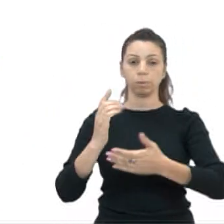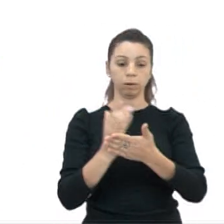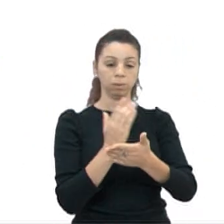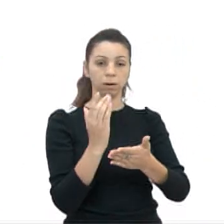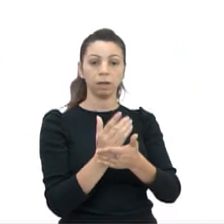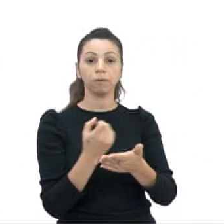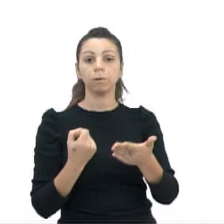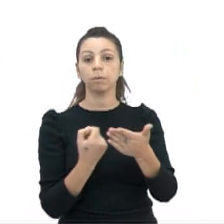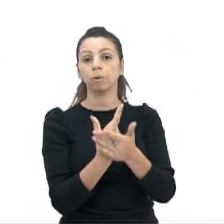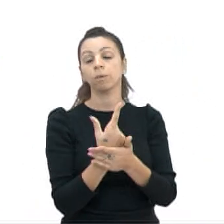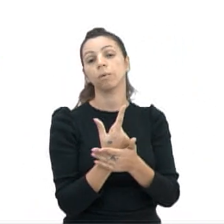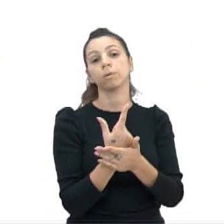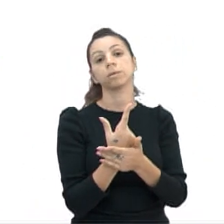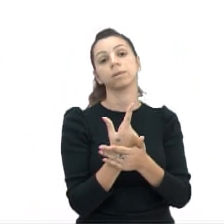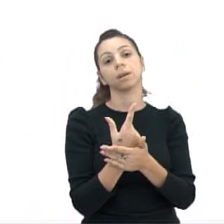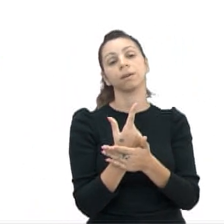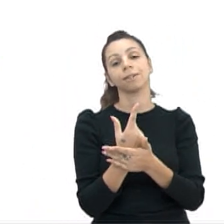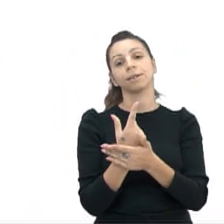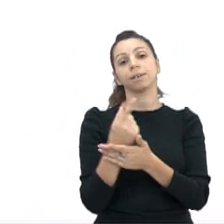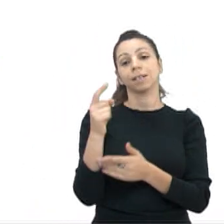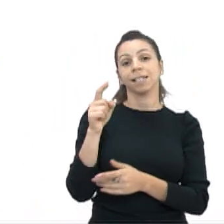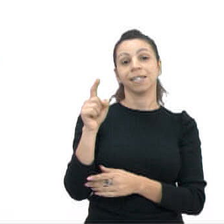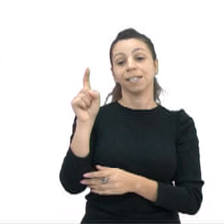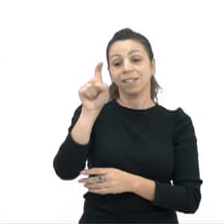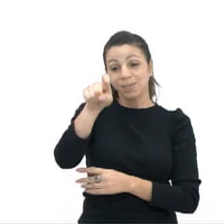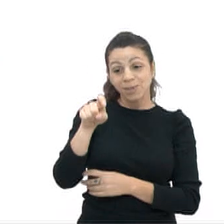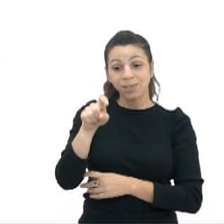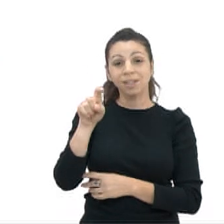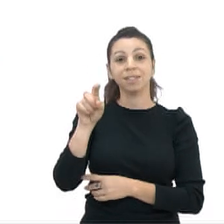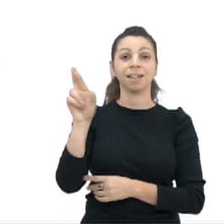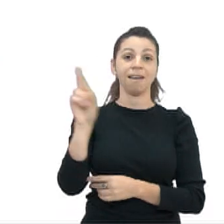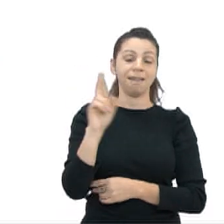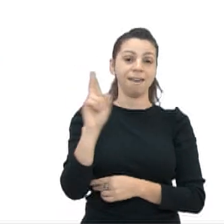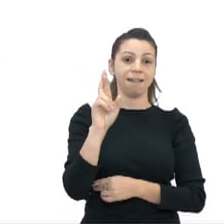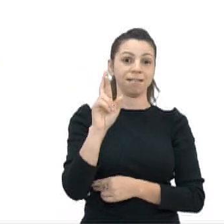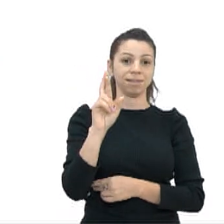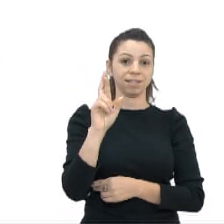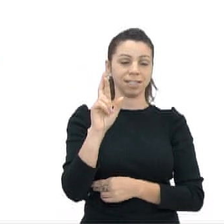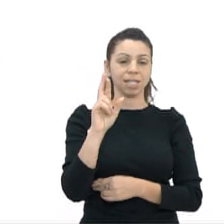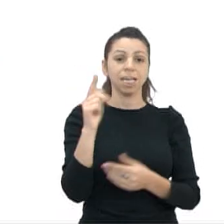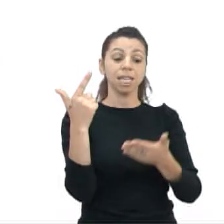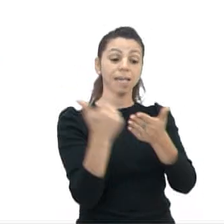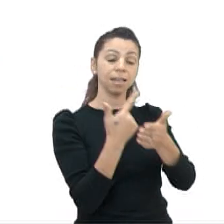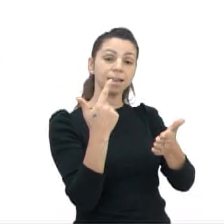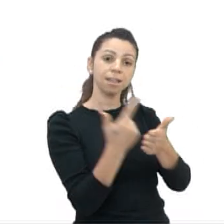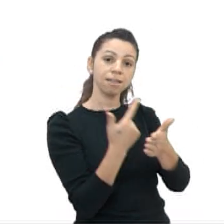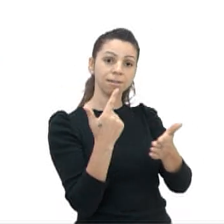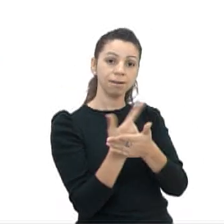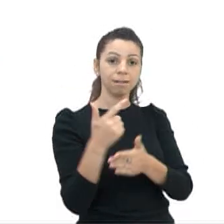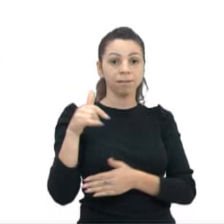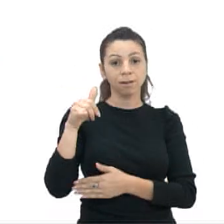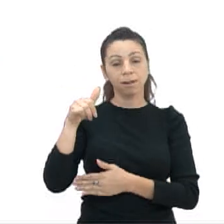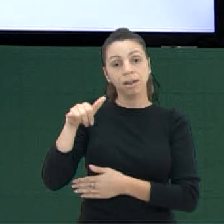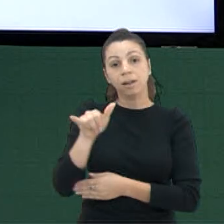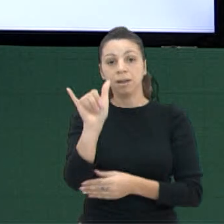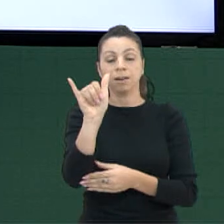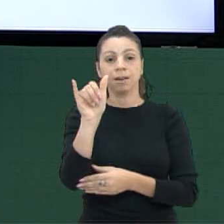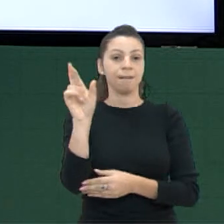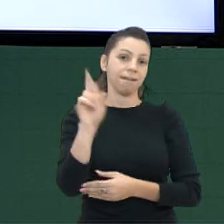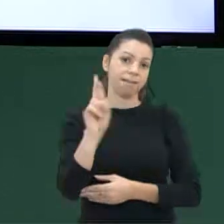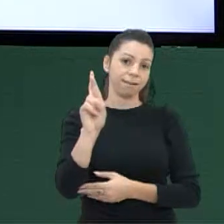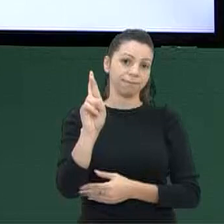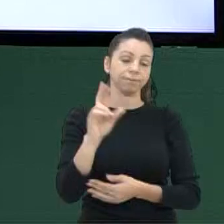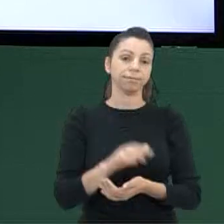X reais e um caderno custa Y reais. X e Y são duas expressões algébricas ou